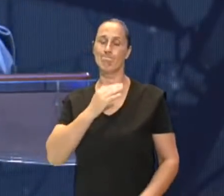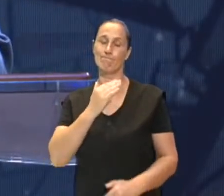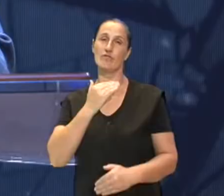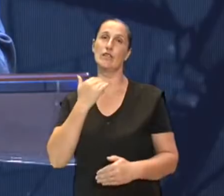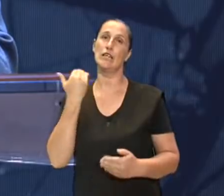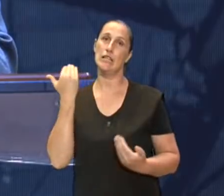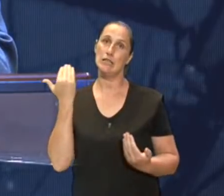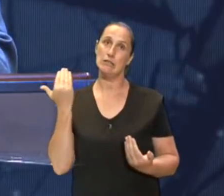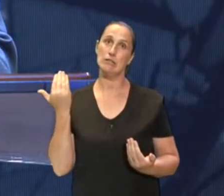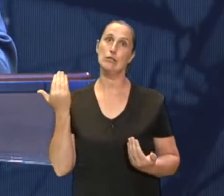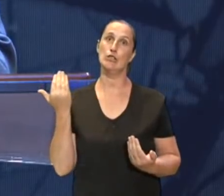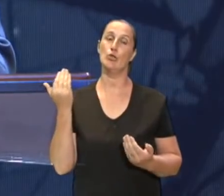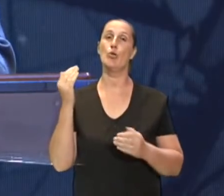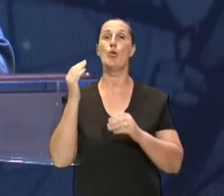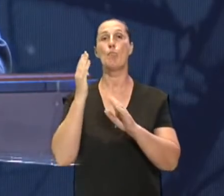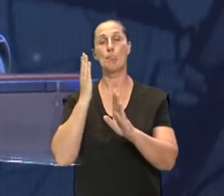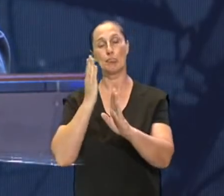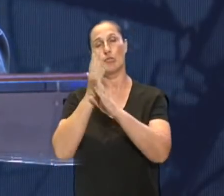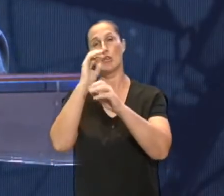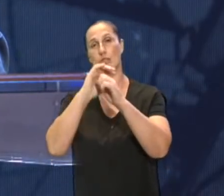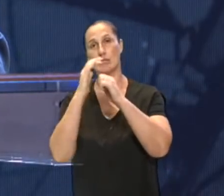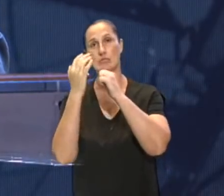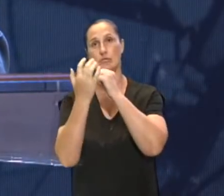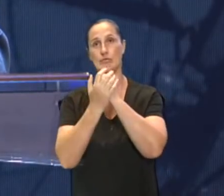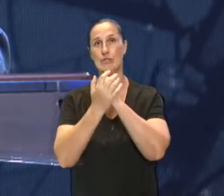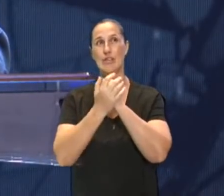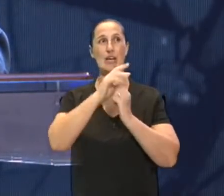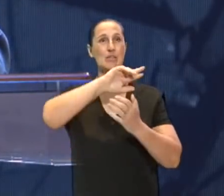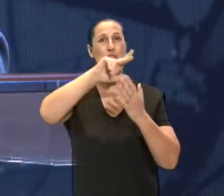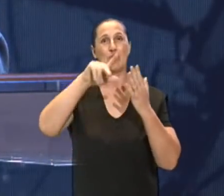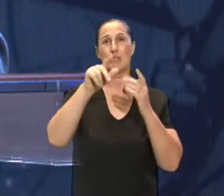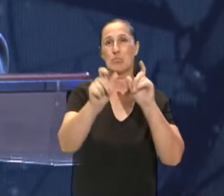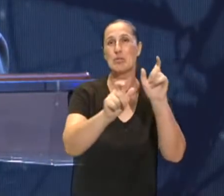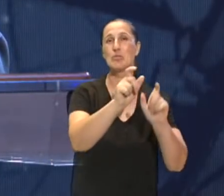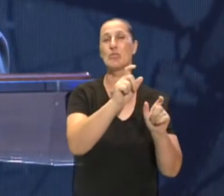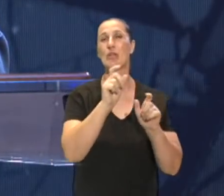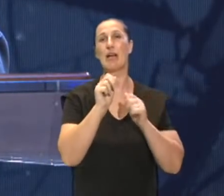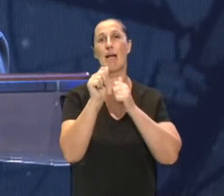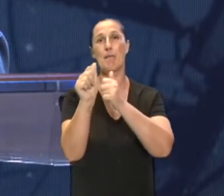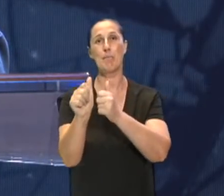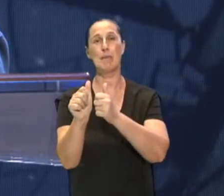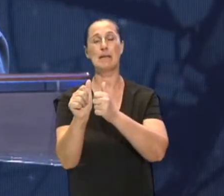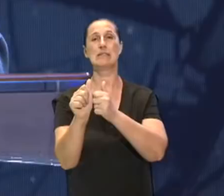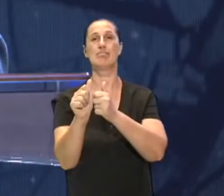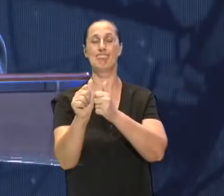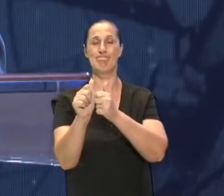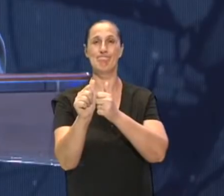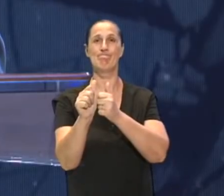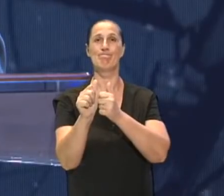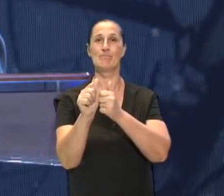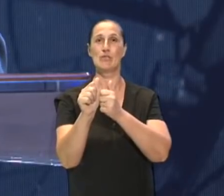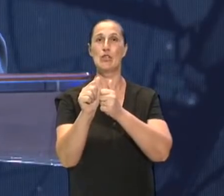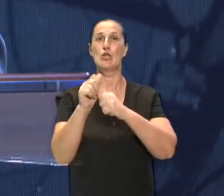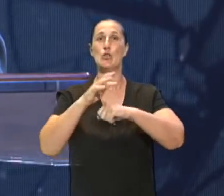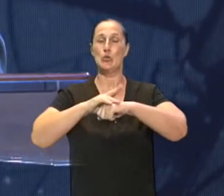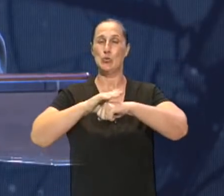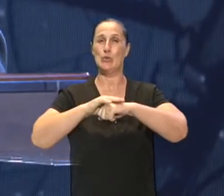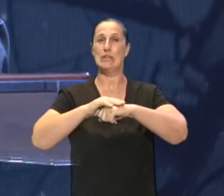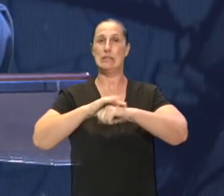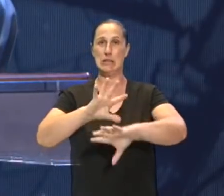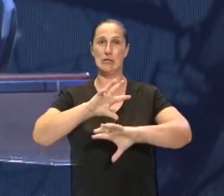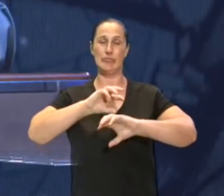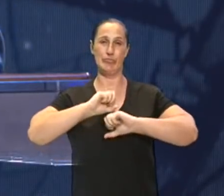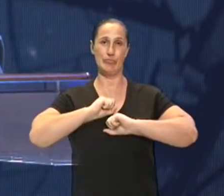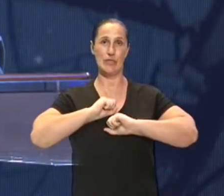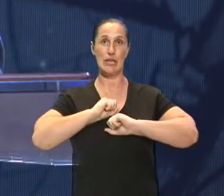tantos outros que a gente conhece, sabe e tem acompanhado, não é? E eu queria desafiar você a entrar